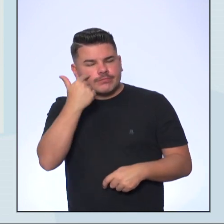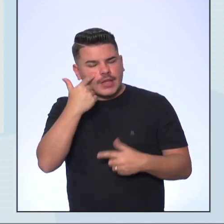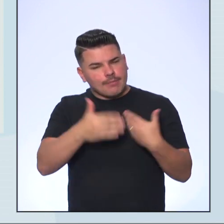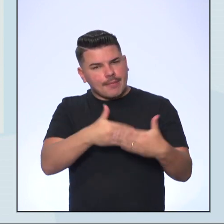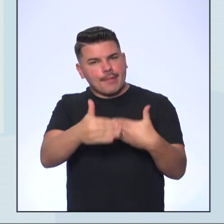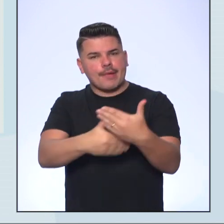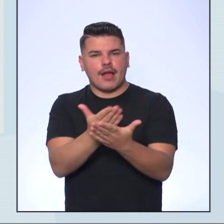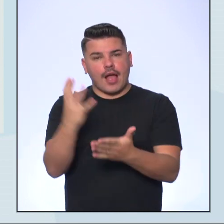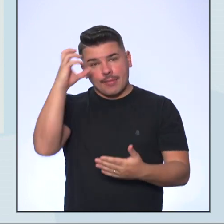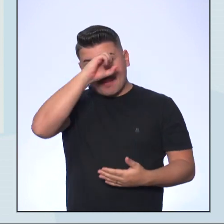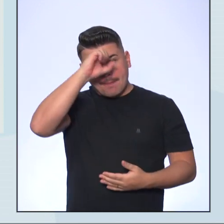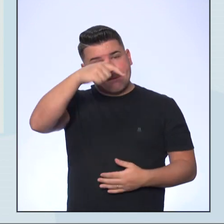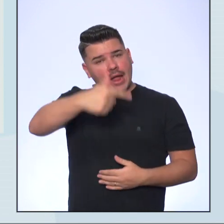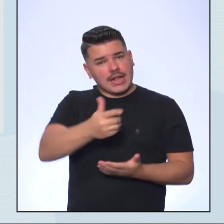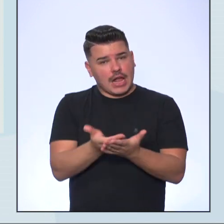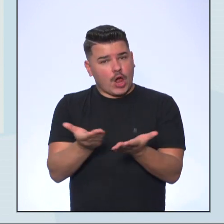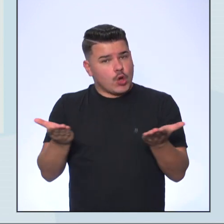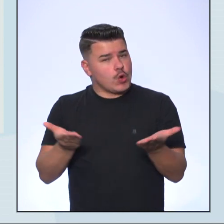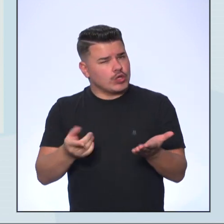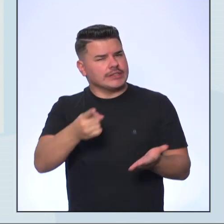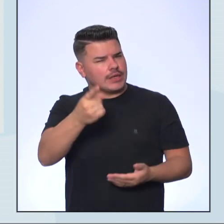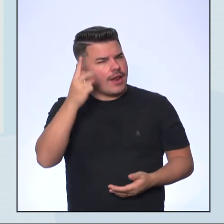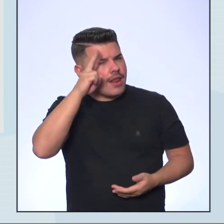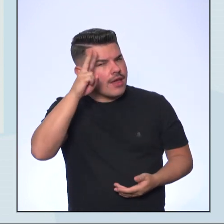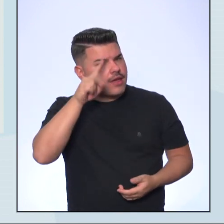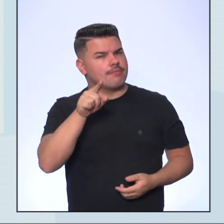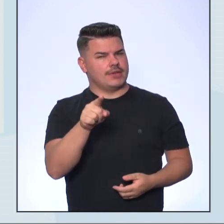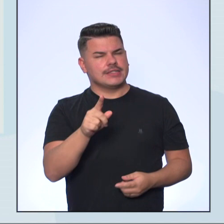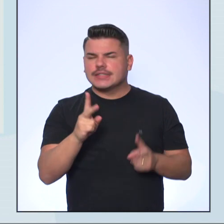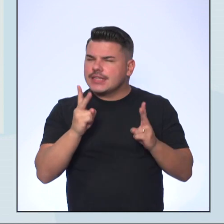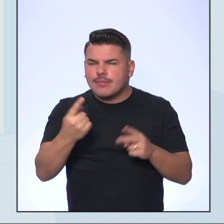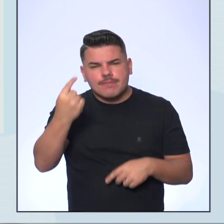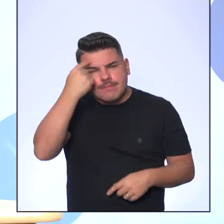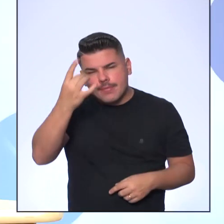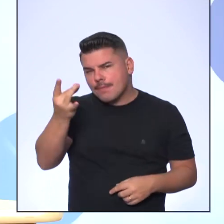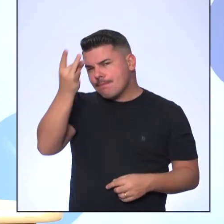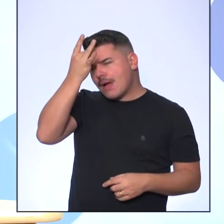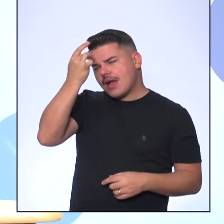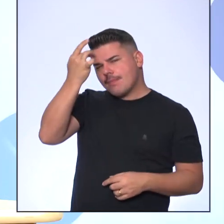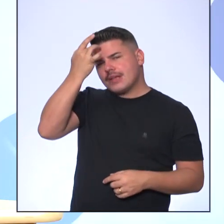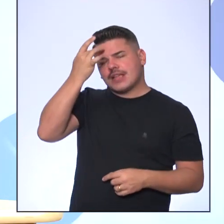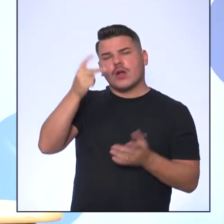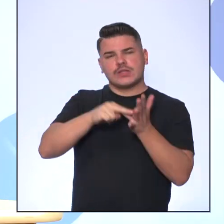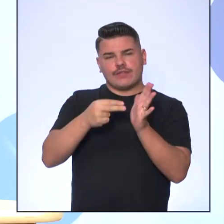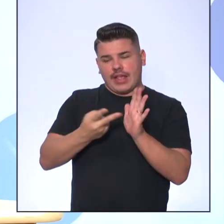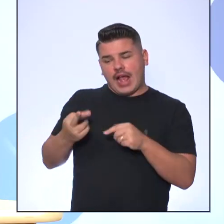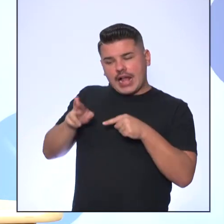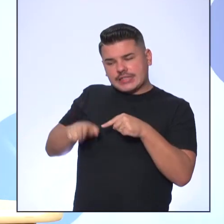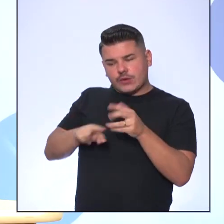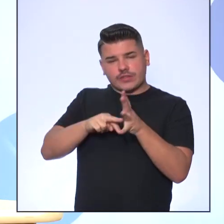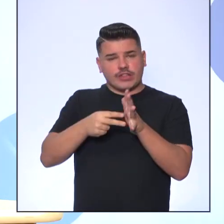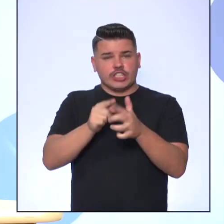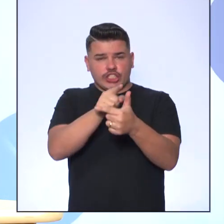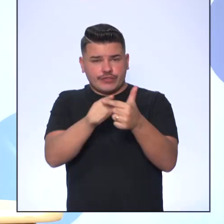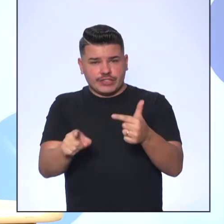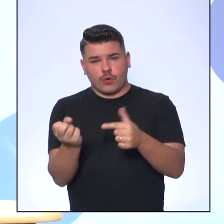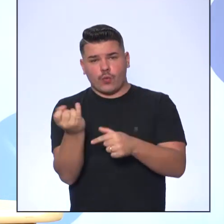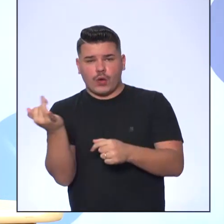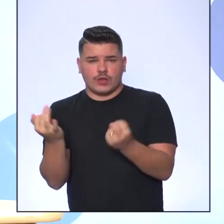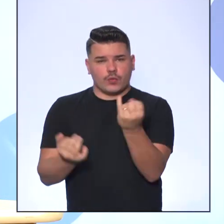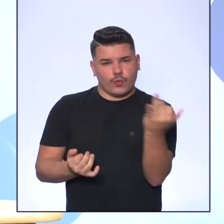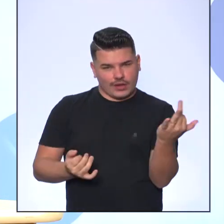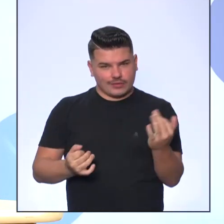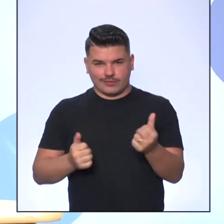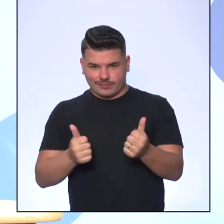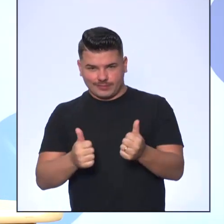caminharmos a aula. Então, tentem sempre lembrar, tentem sempre manter essa ideia que vocês estão vendo sobre essa